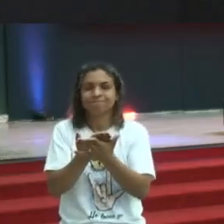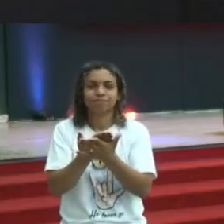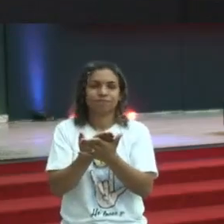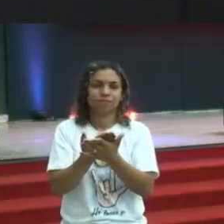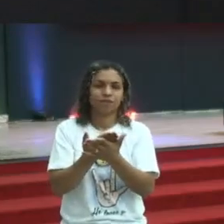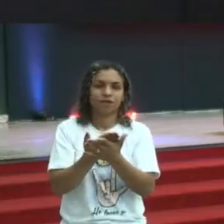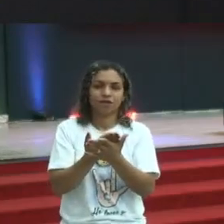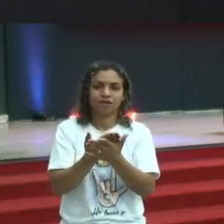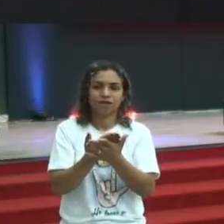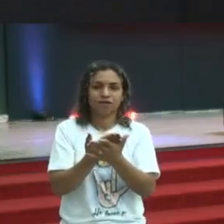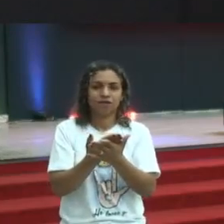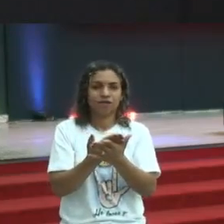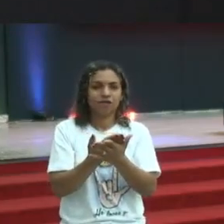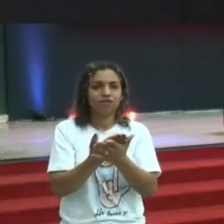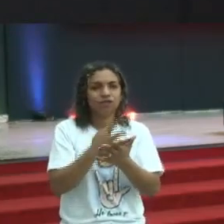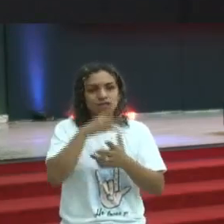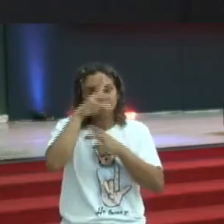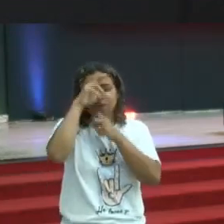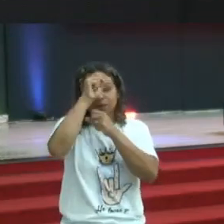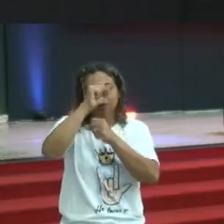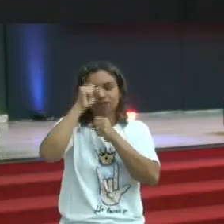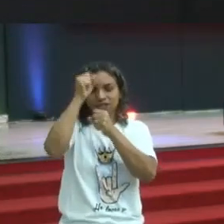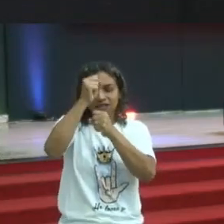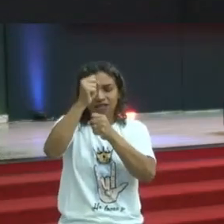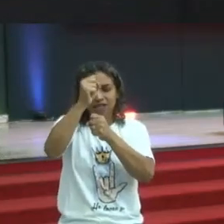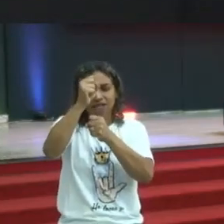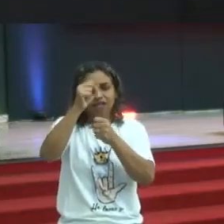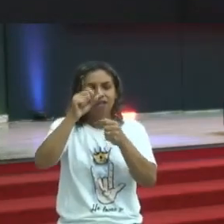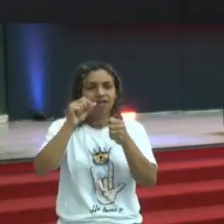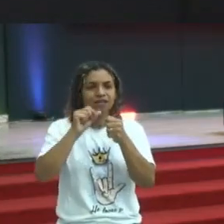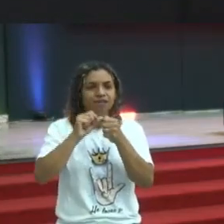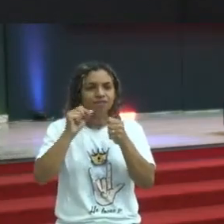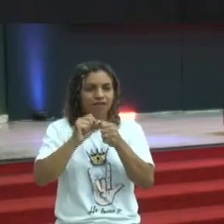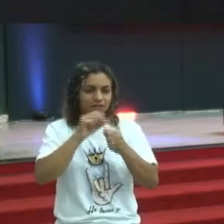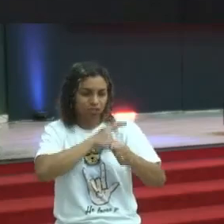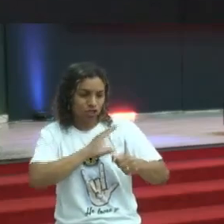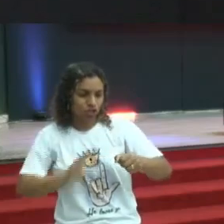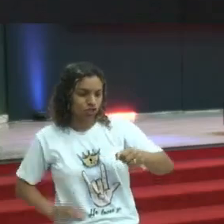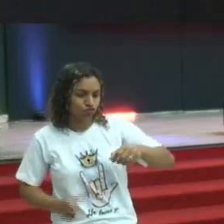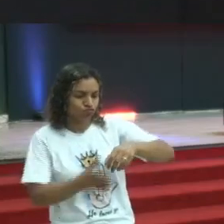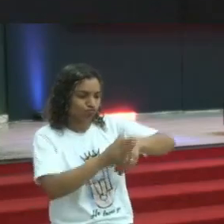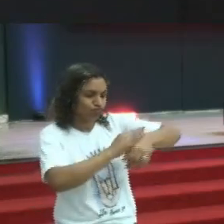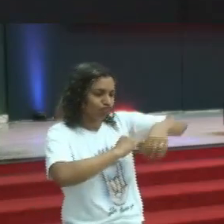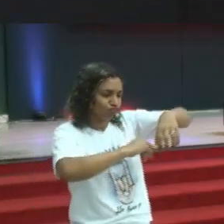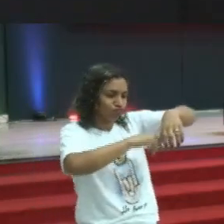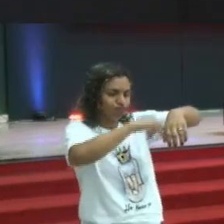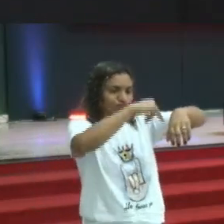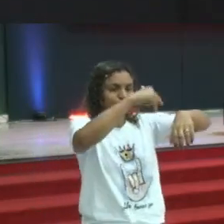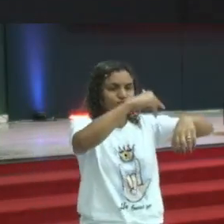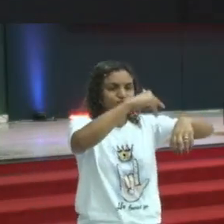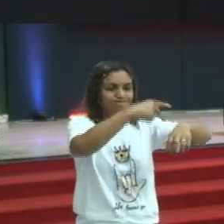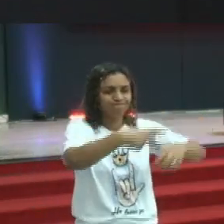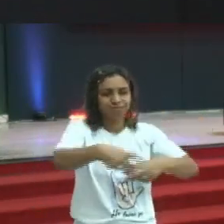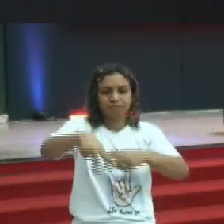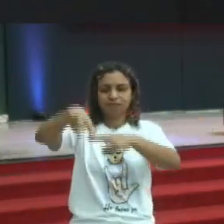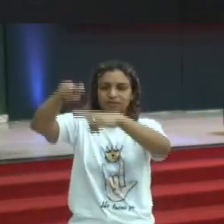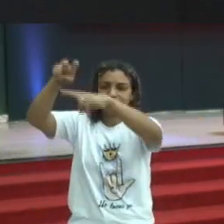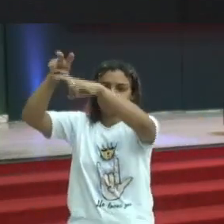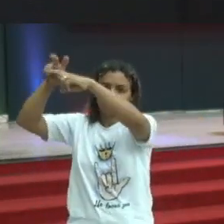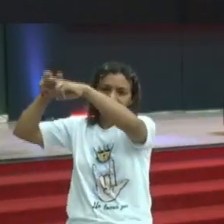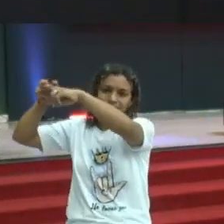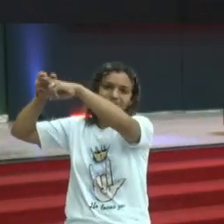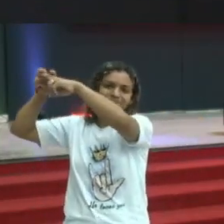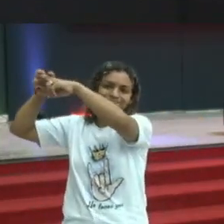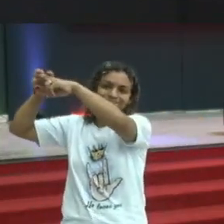mesmo grandioso poder que levantou a Cristo dentre os mortos e o fez sentar-se no lugar